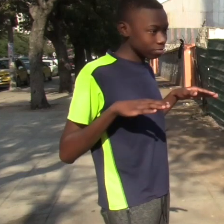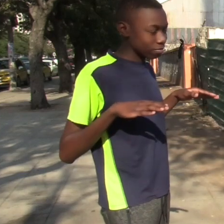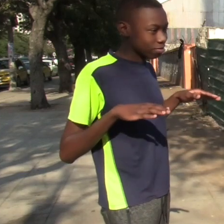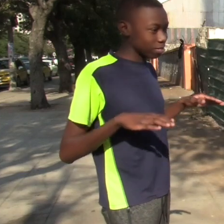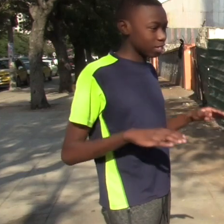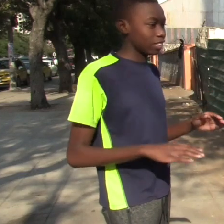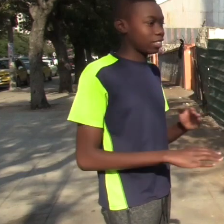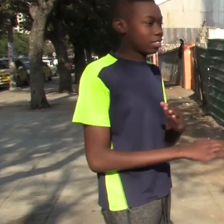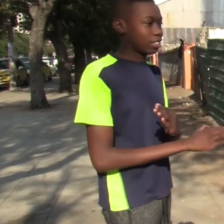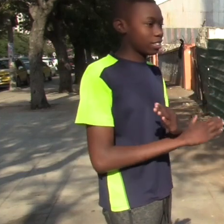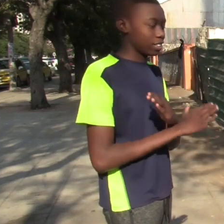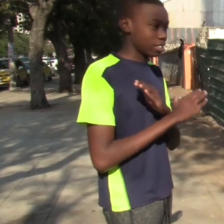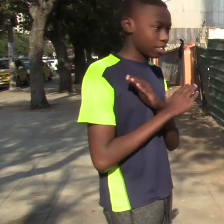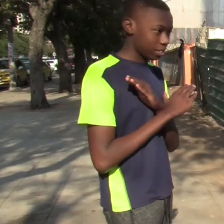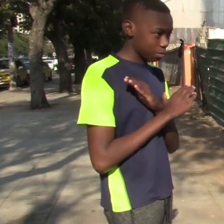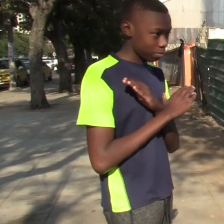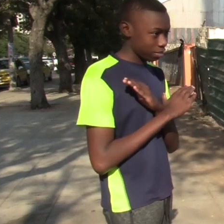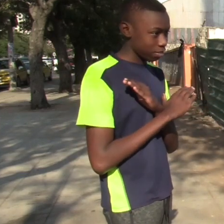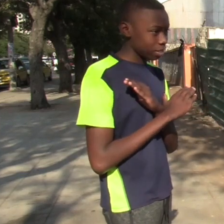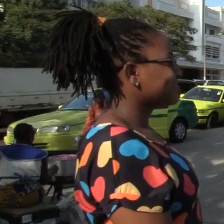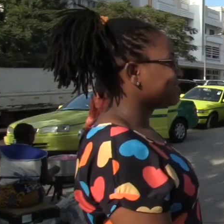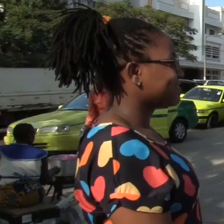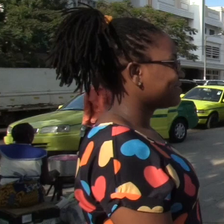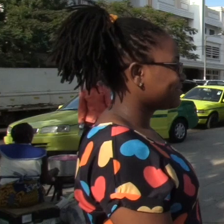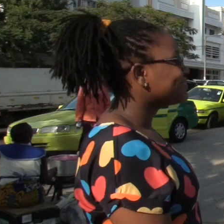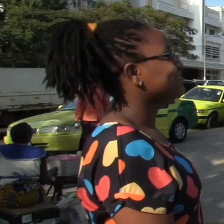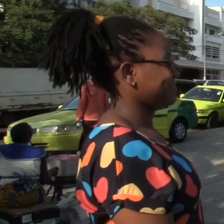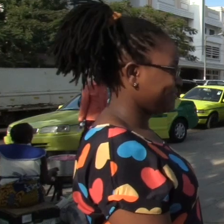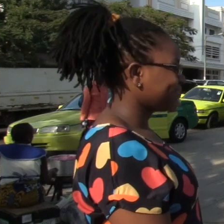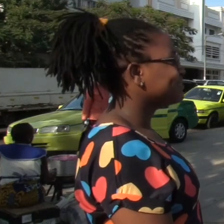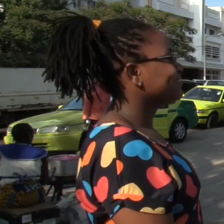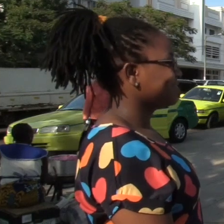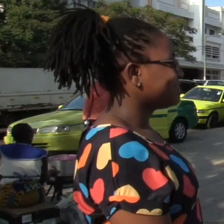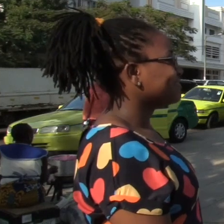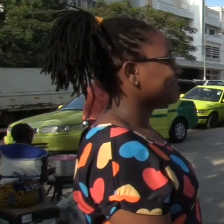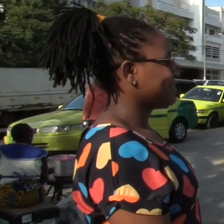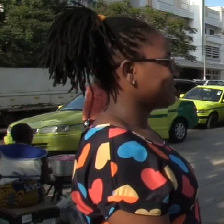Zimbábue. Zâmbia. Angola.